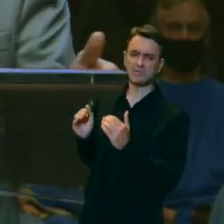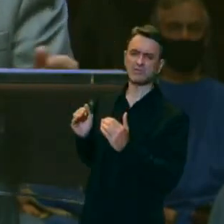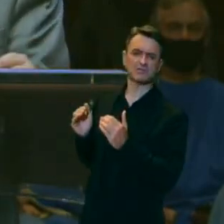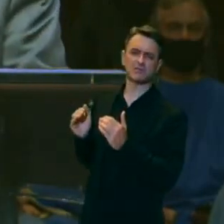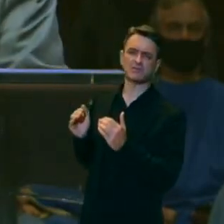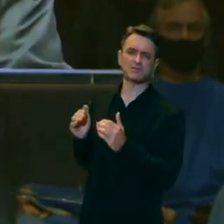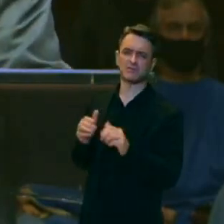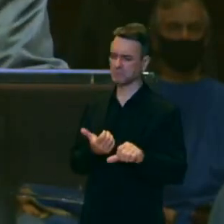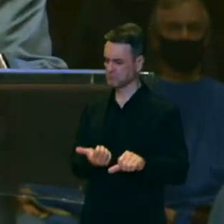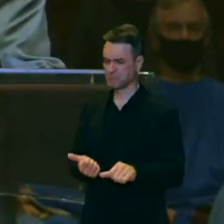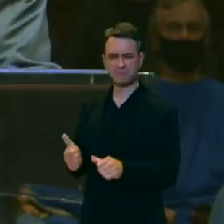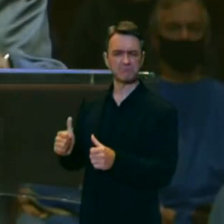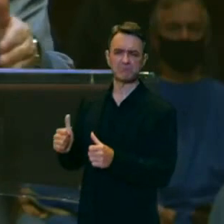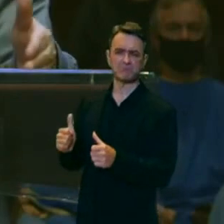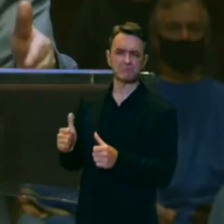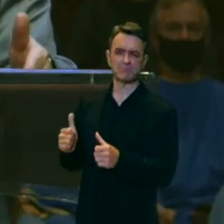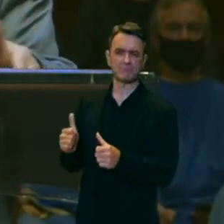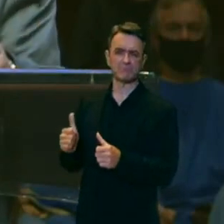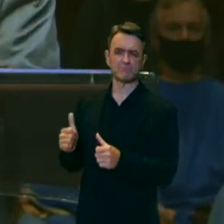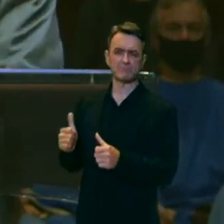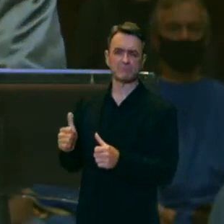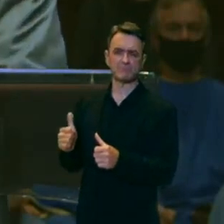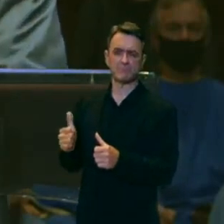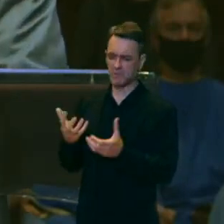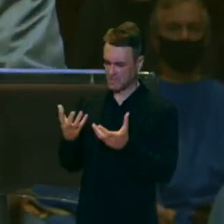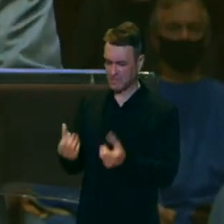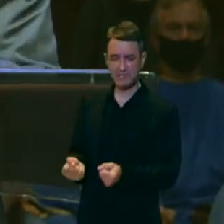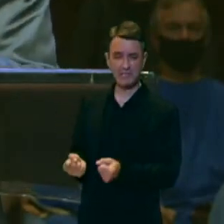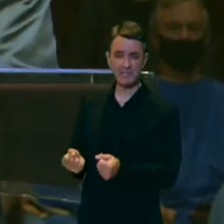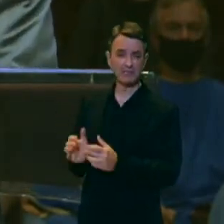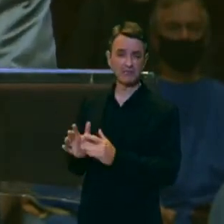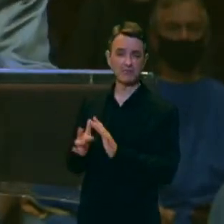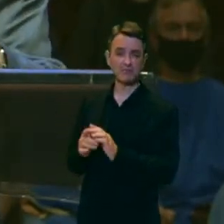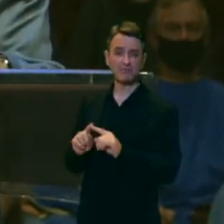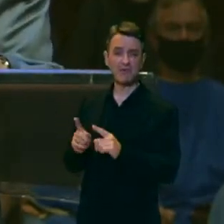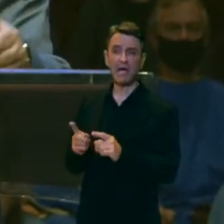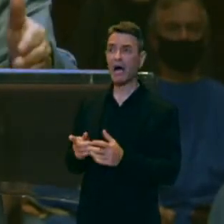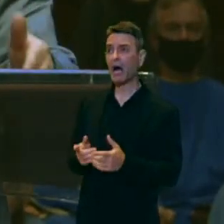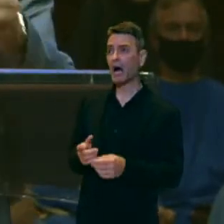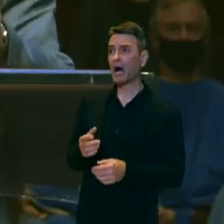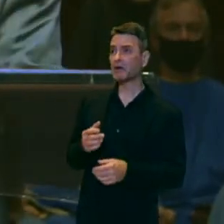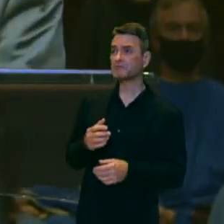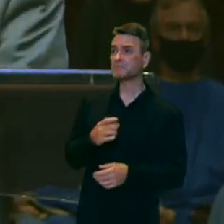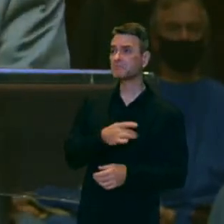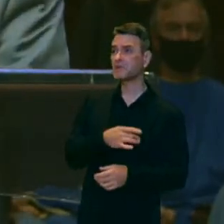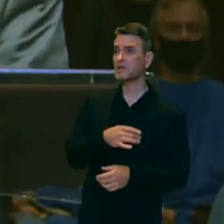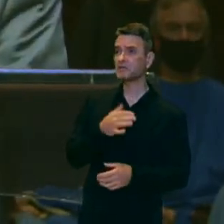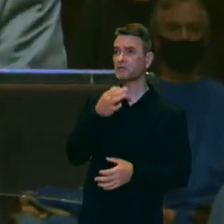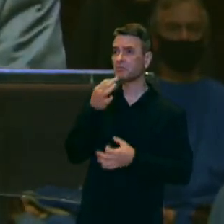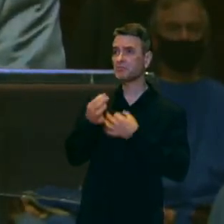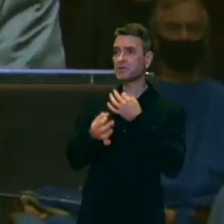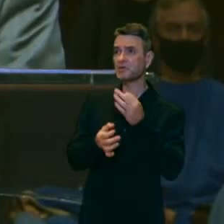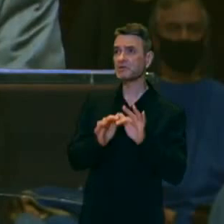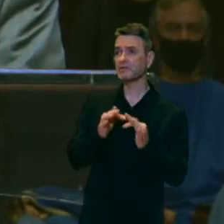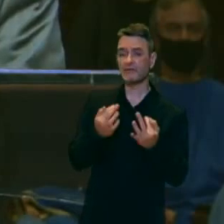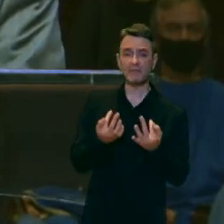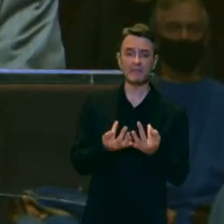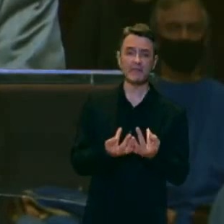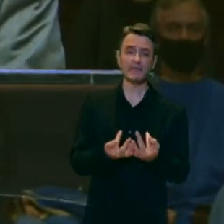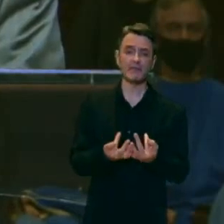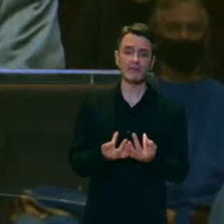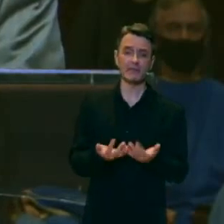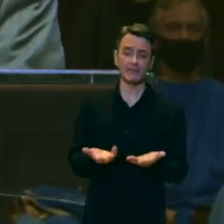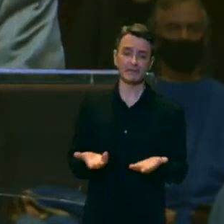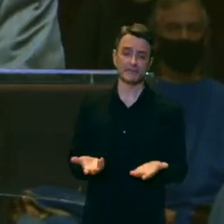do batismo depois da conversão, porque tem medo da opinião da sua família.